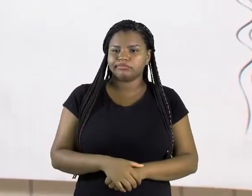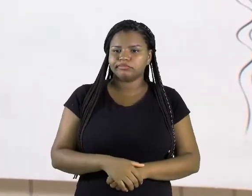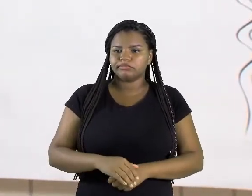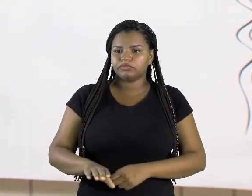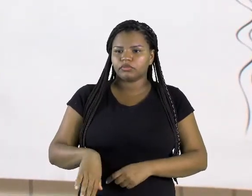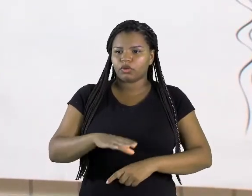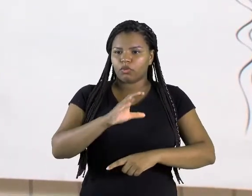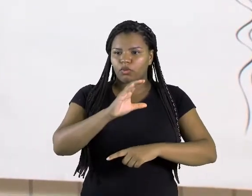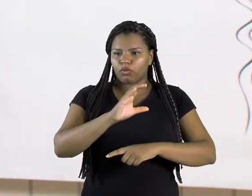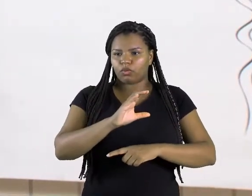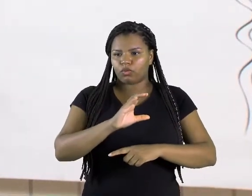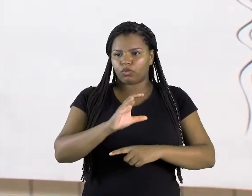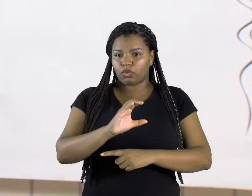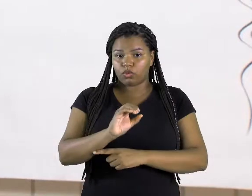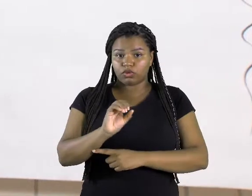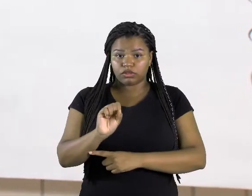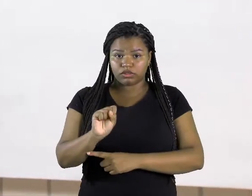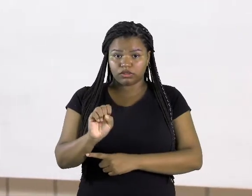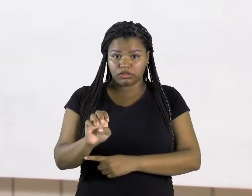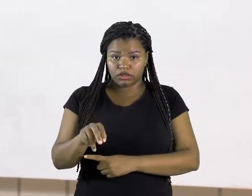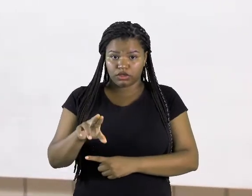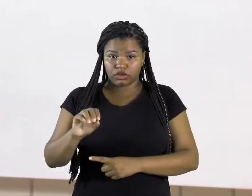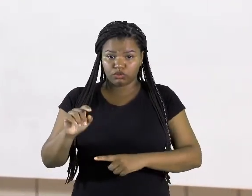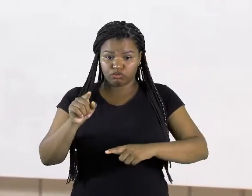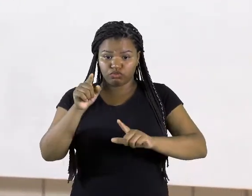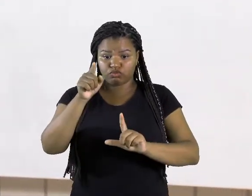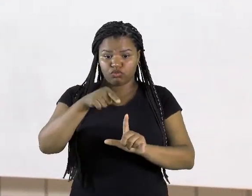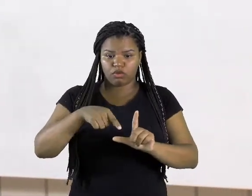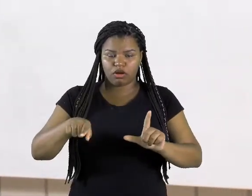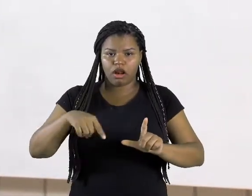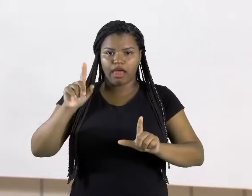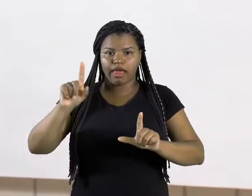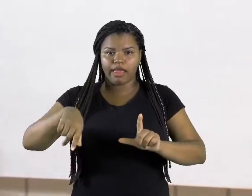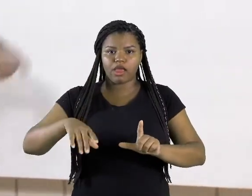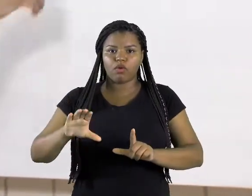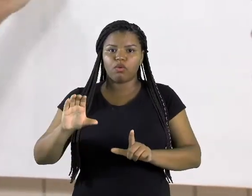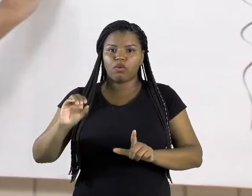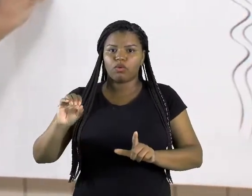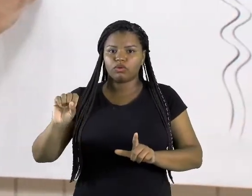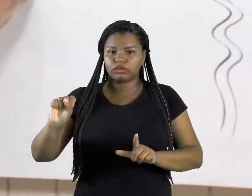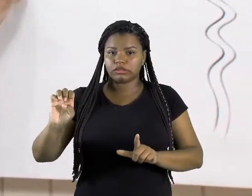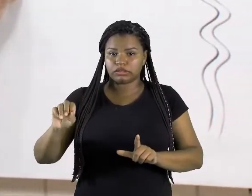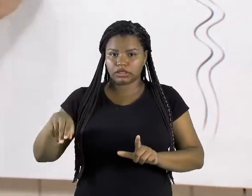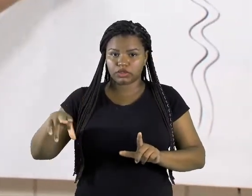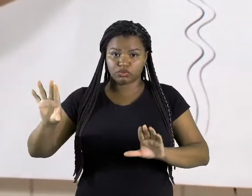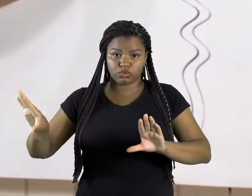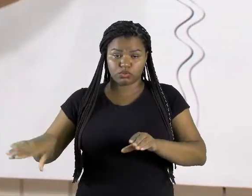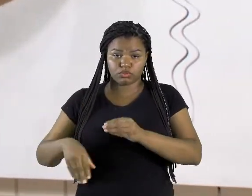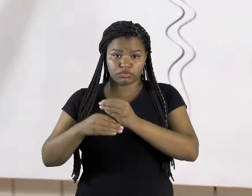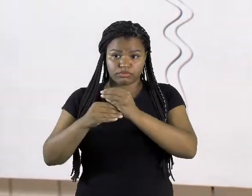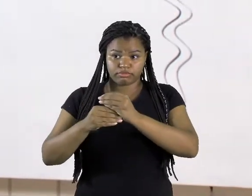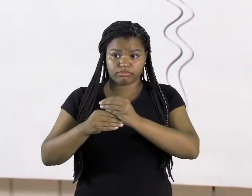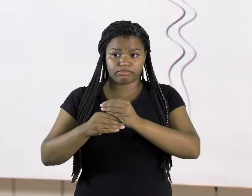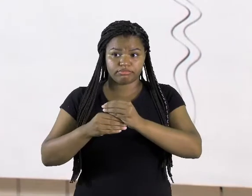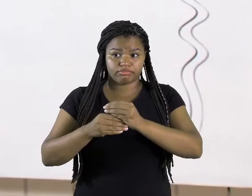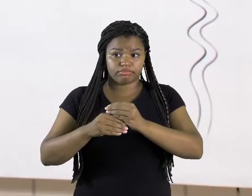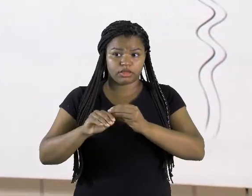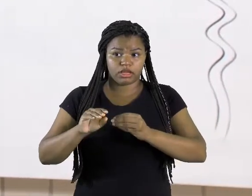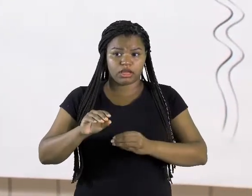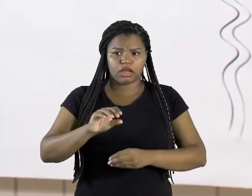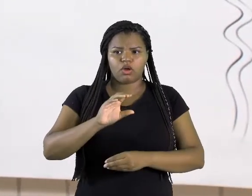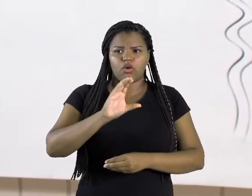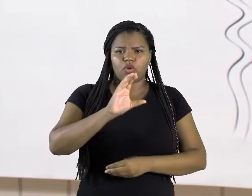ângulo é o cosseno do seu complemento, isso é uma informação interessante. Será que o cosseno de alfa é o seno de